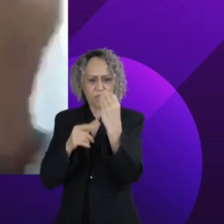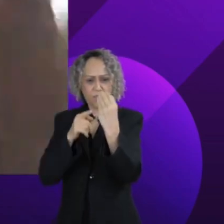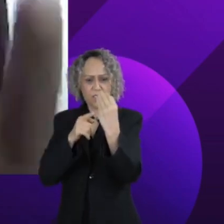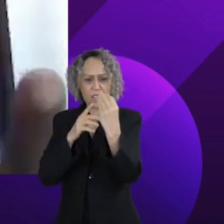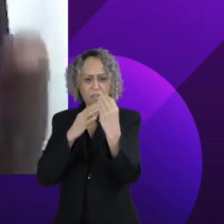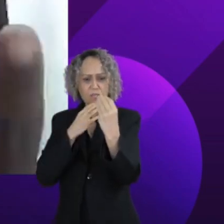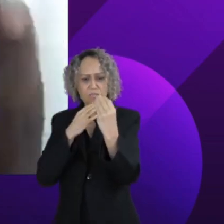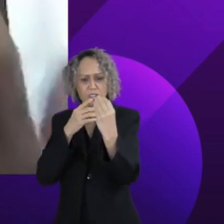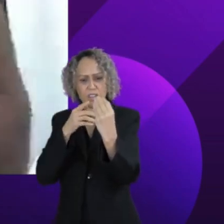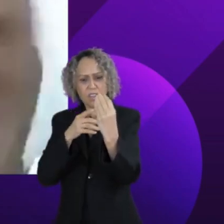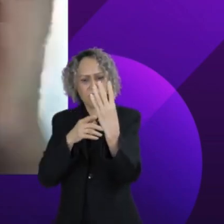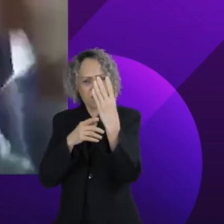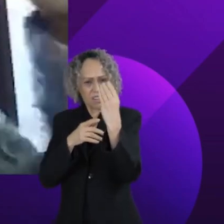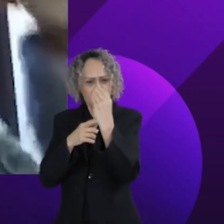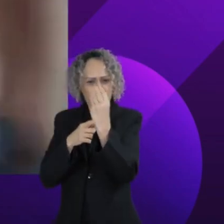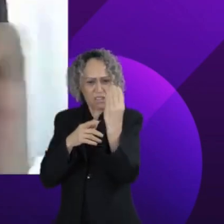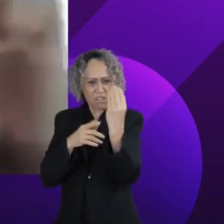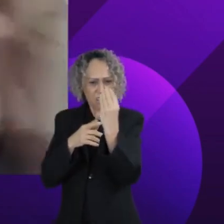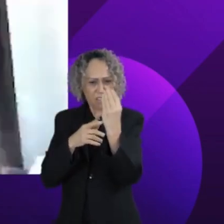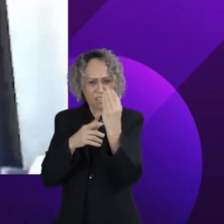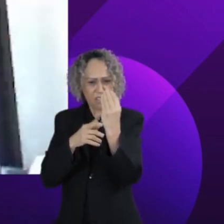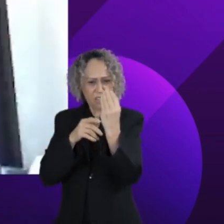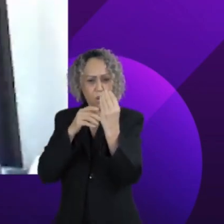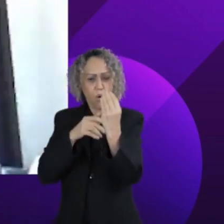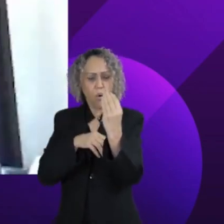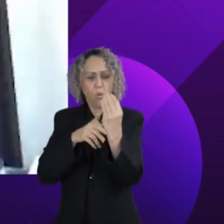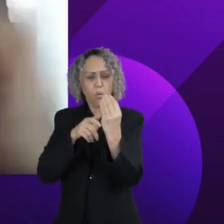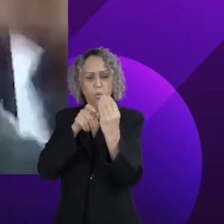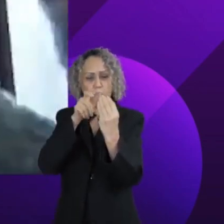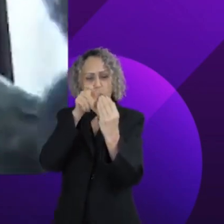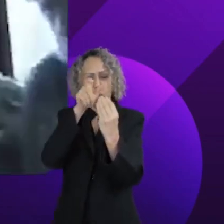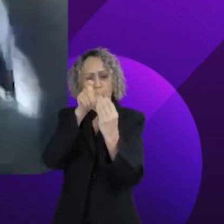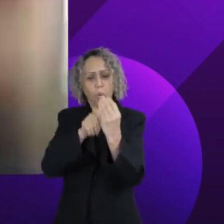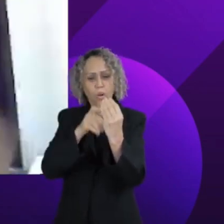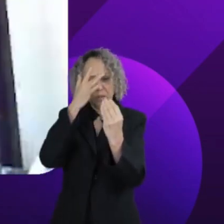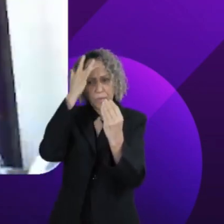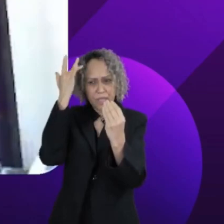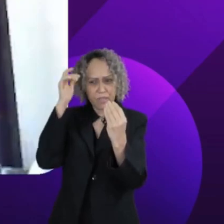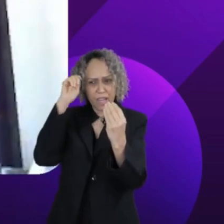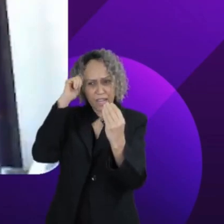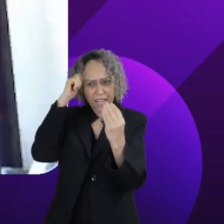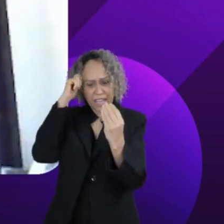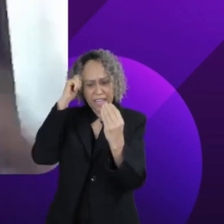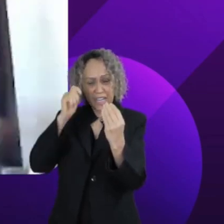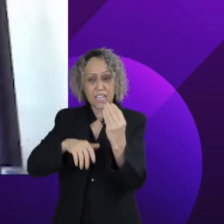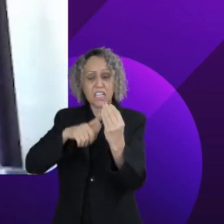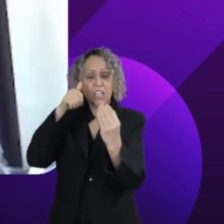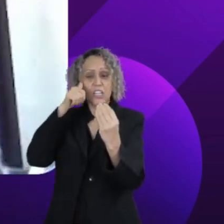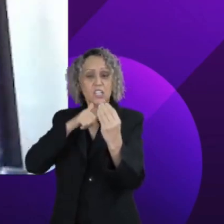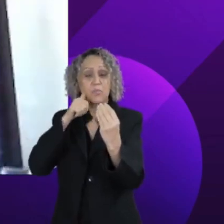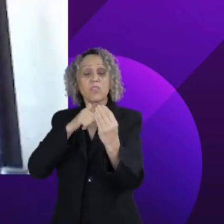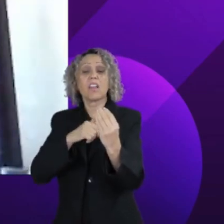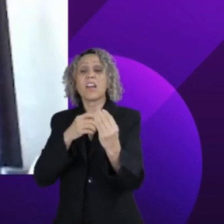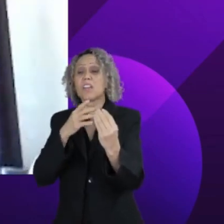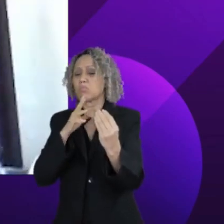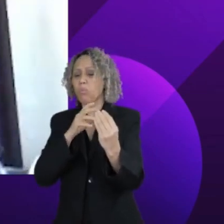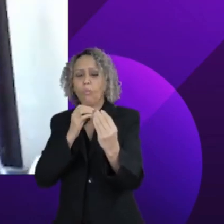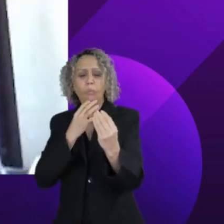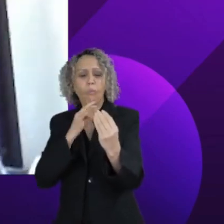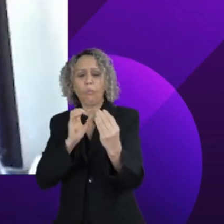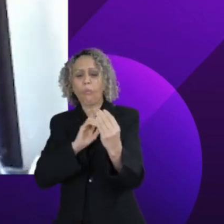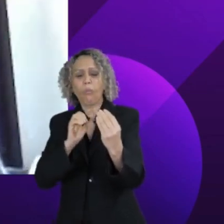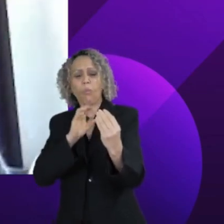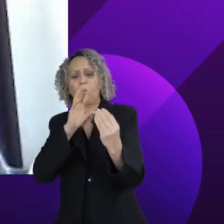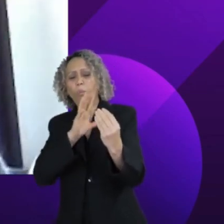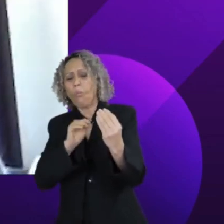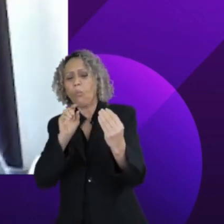ela não reconhece o rosto de pessoas negras e de mulheres, justamente porque ela foi pensada por